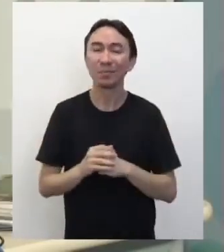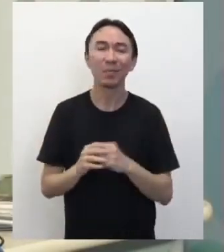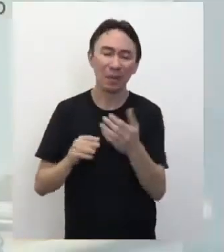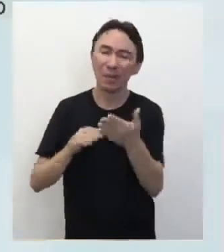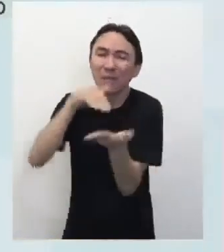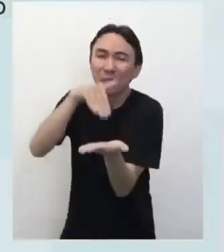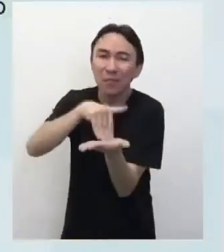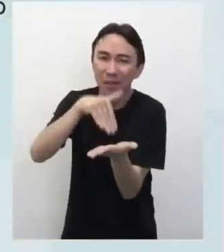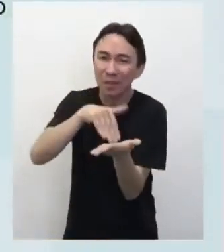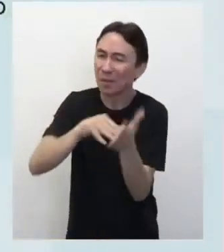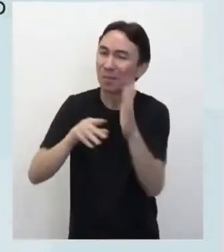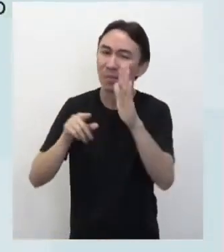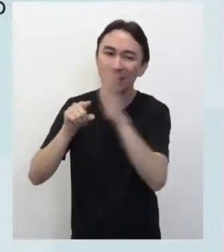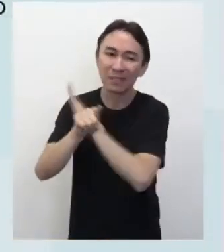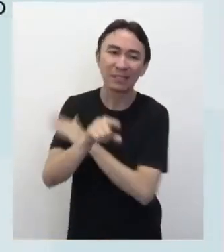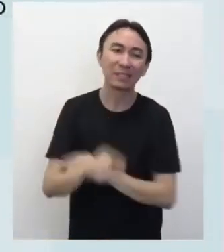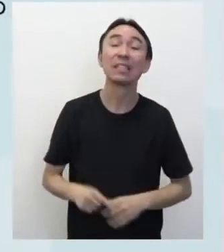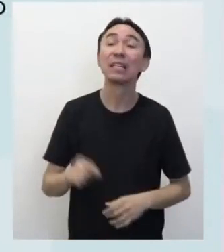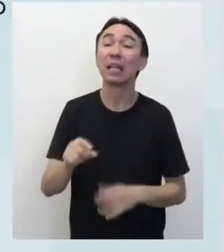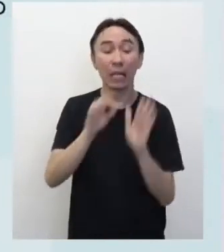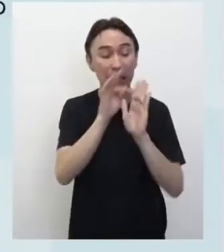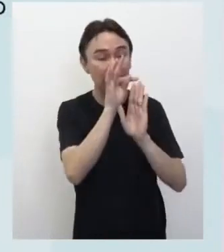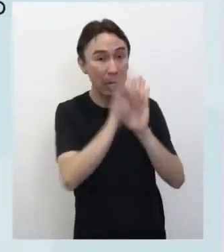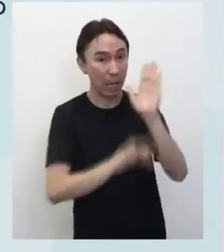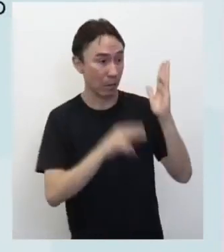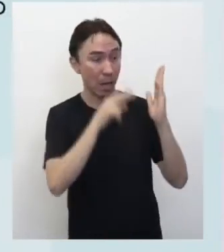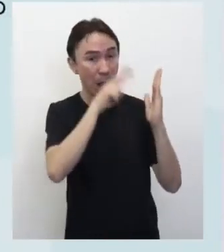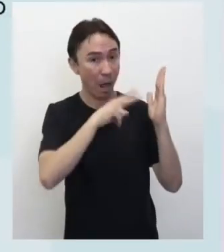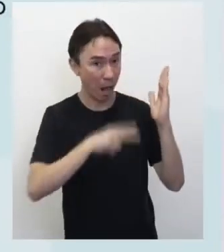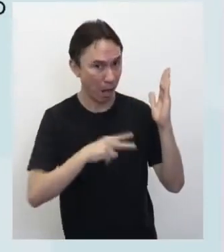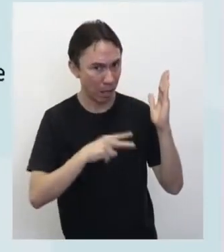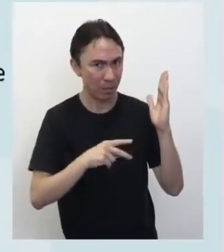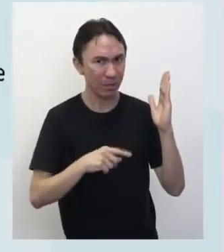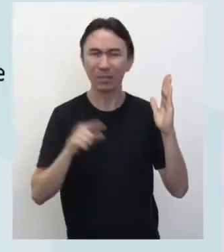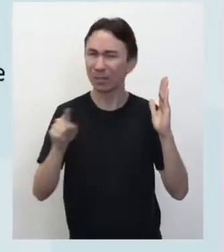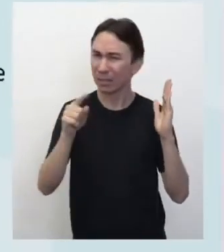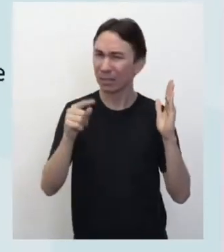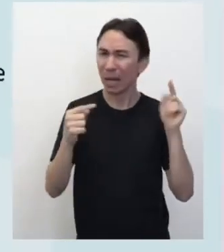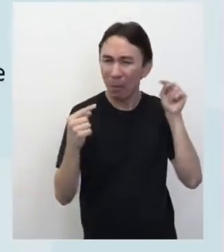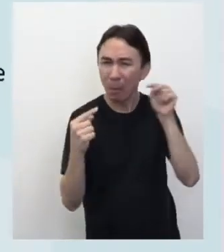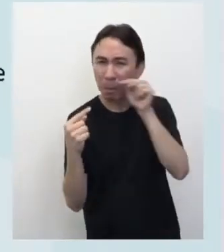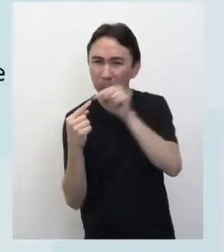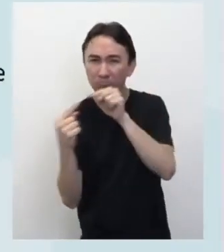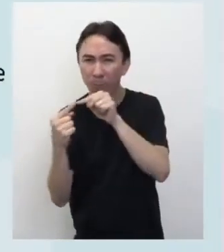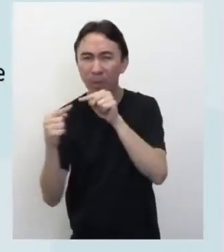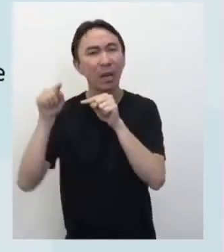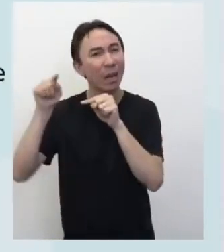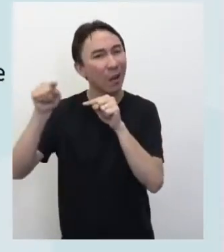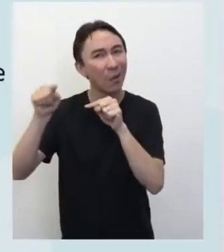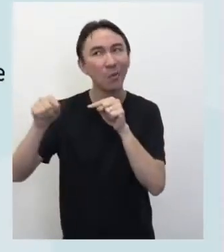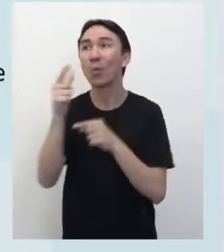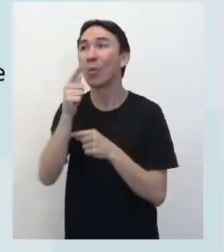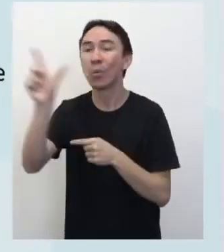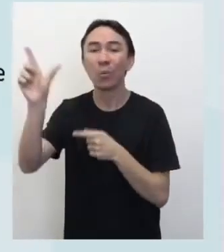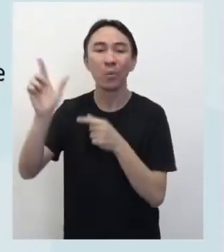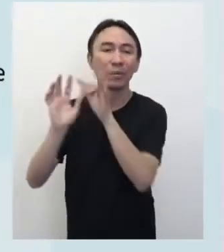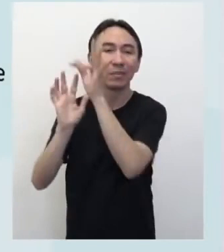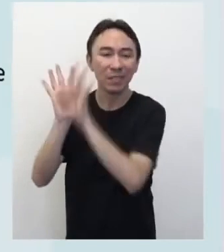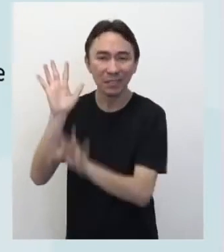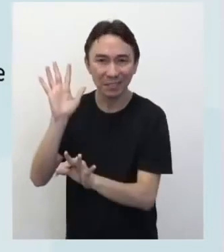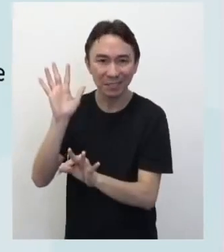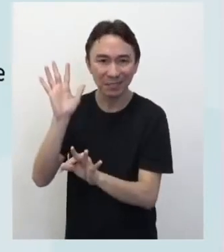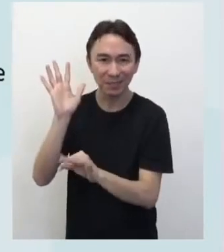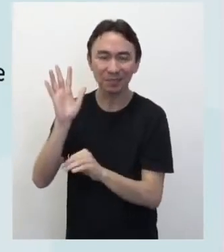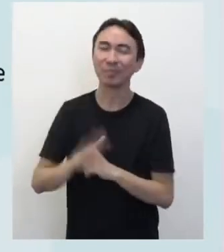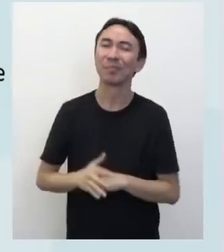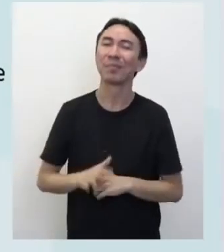a gente acabou de ler, se ele dialoga também com aqueles outros textos. E aí a gente arremata, vamos acabar.